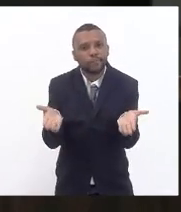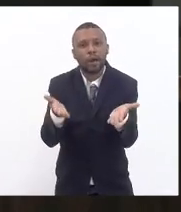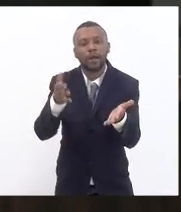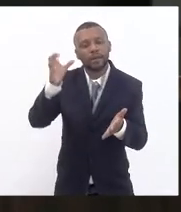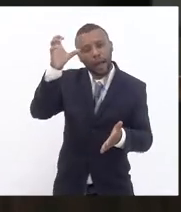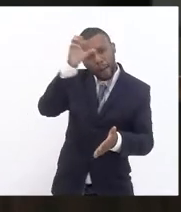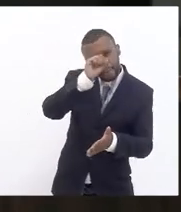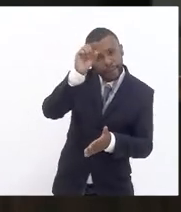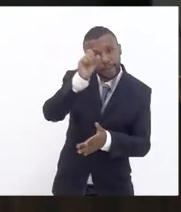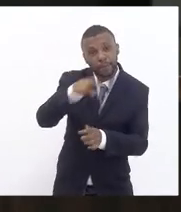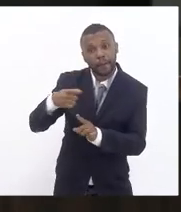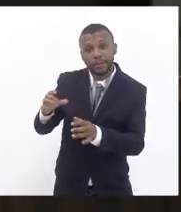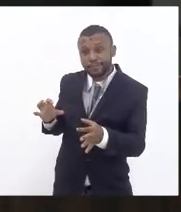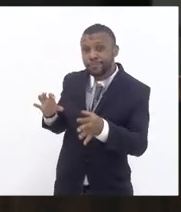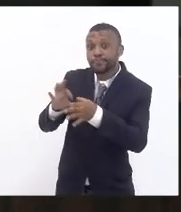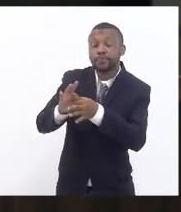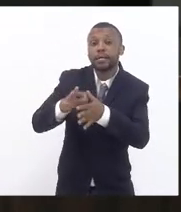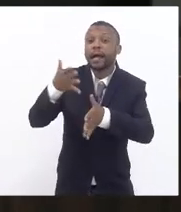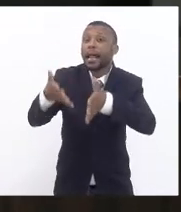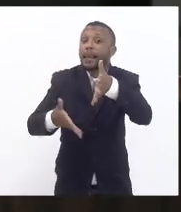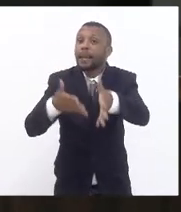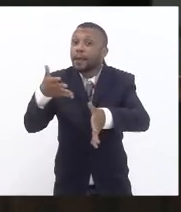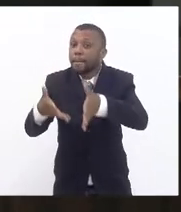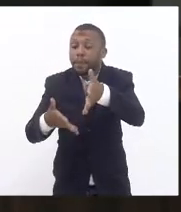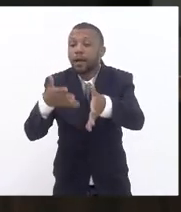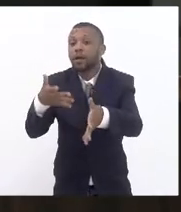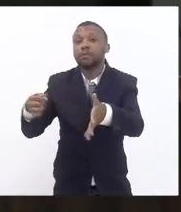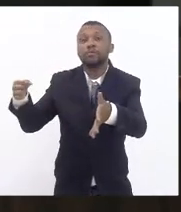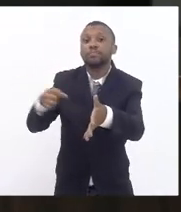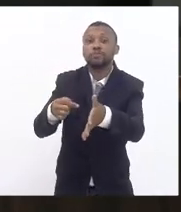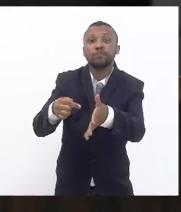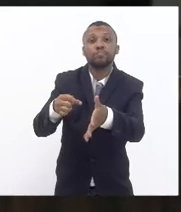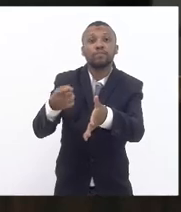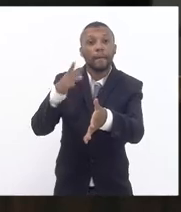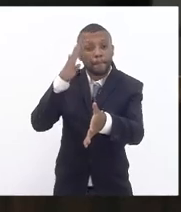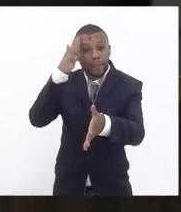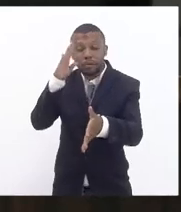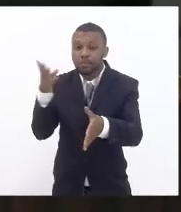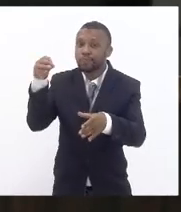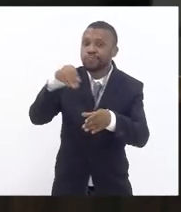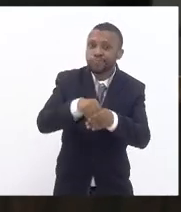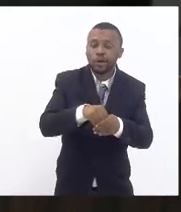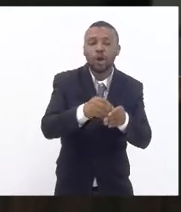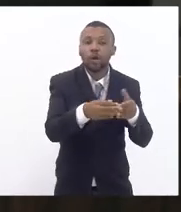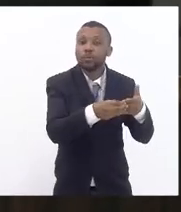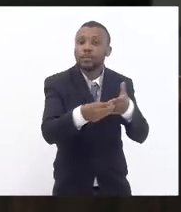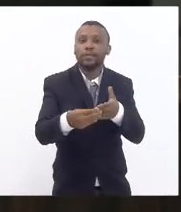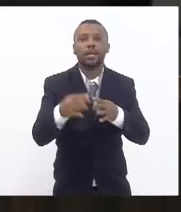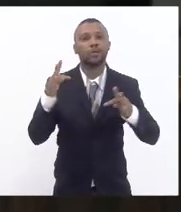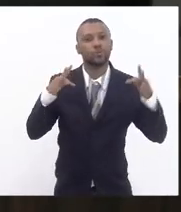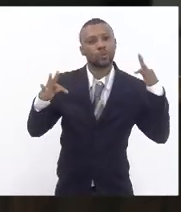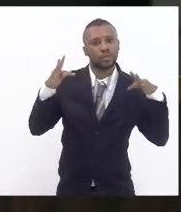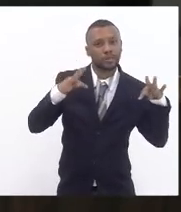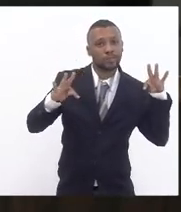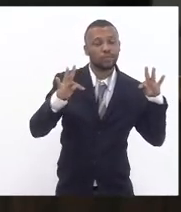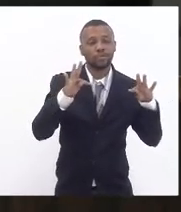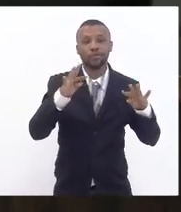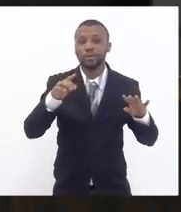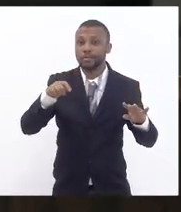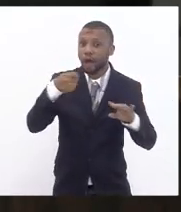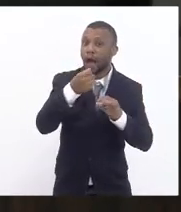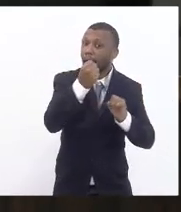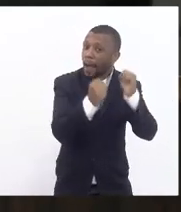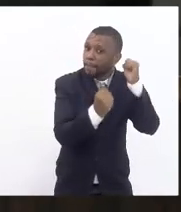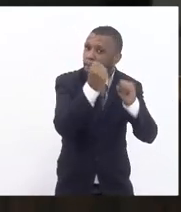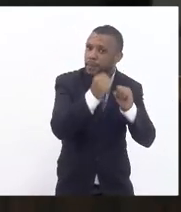e aplicação da linguagem de Libras por parte dos guias turísticos, destinando às empresas operadoras de turismo no Imbama